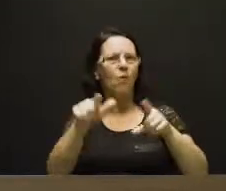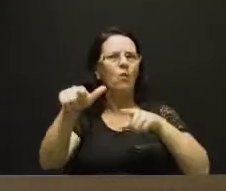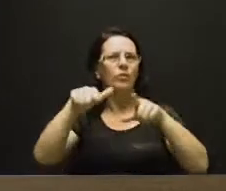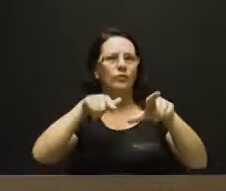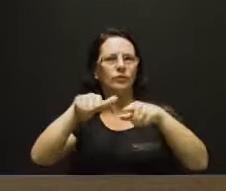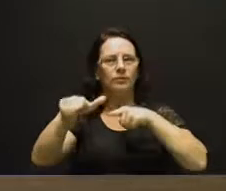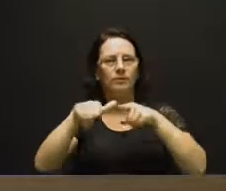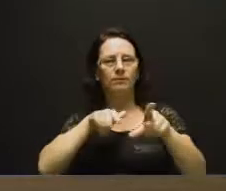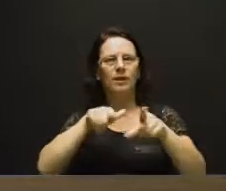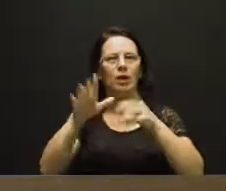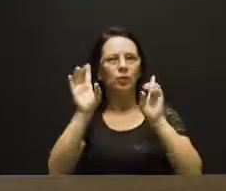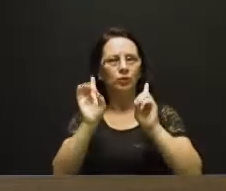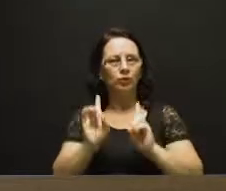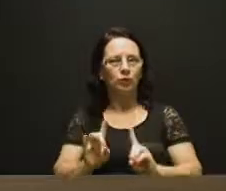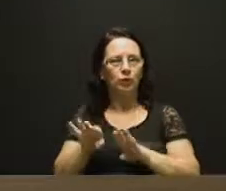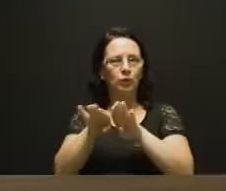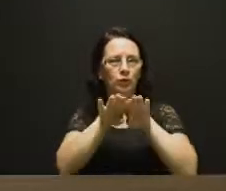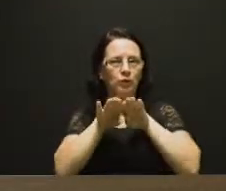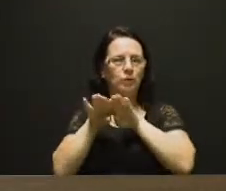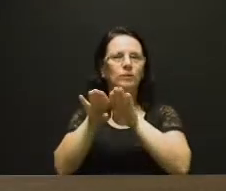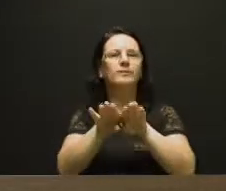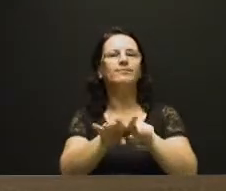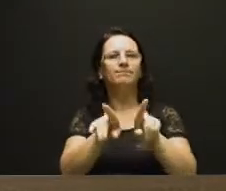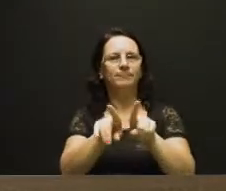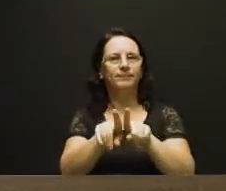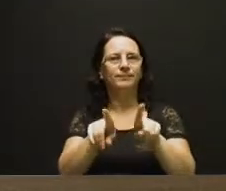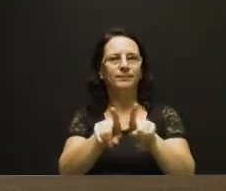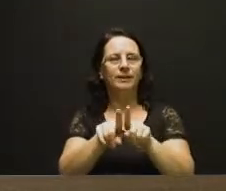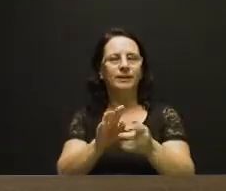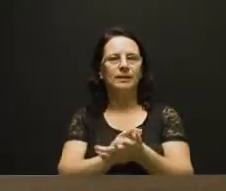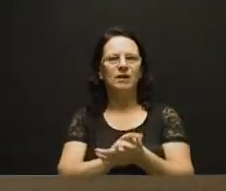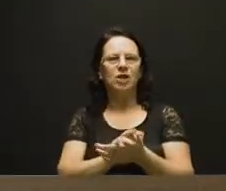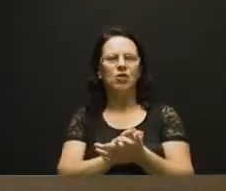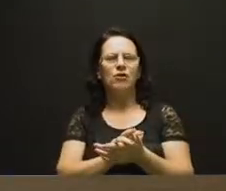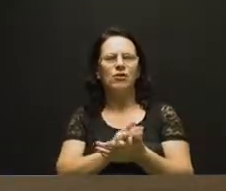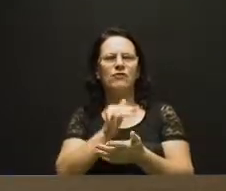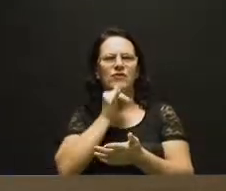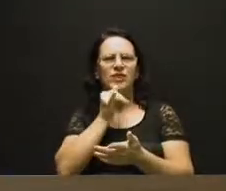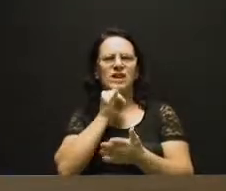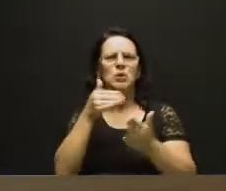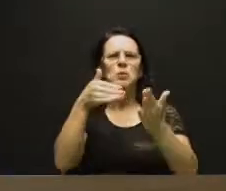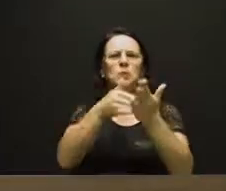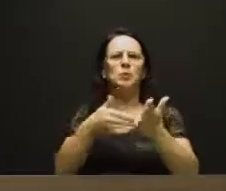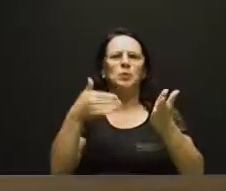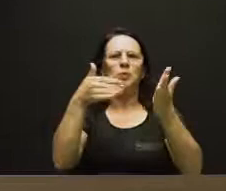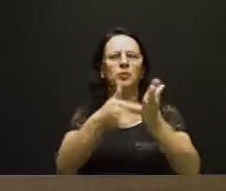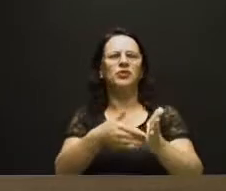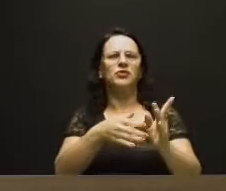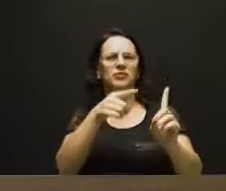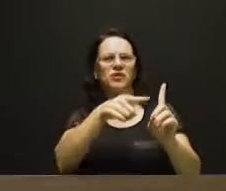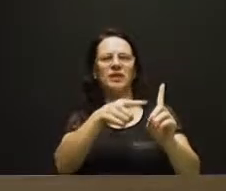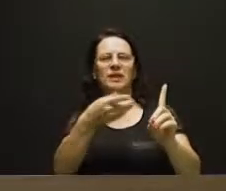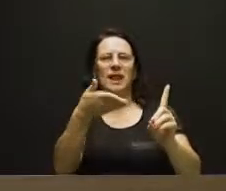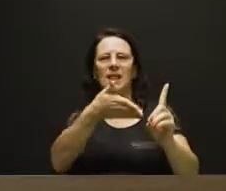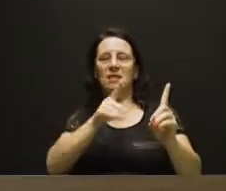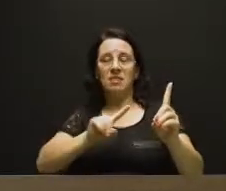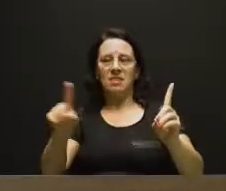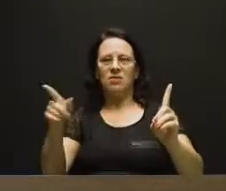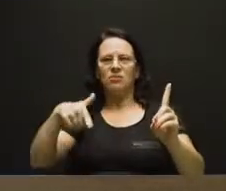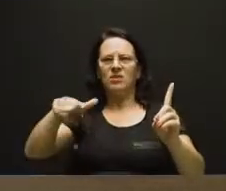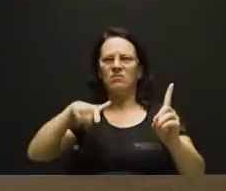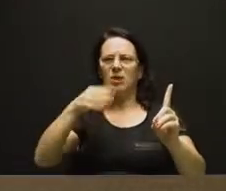trabalhar com dignidade e igualdade de condições também né e não ficar criando barreiras para que ele não se adapte e